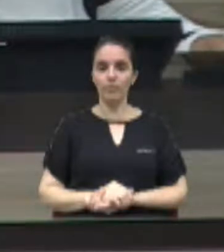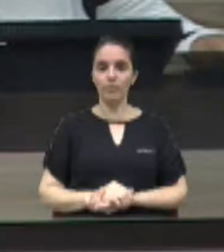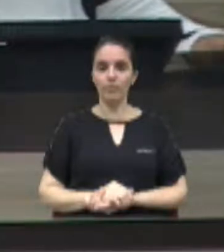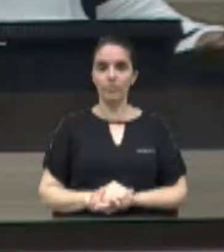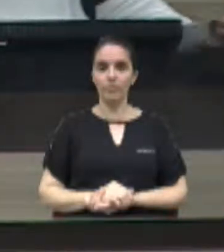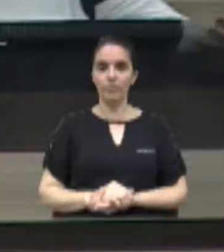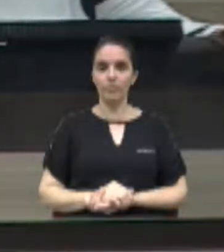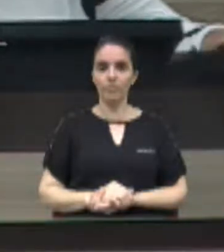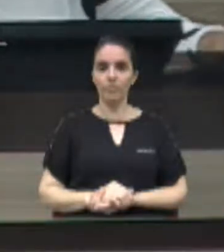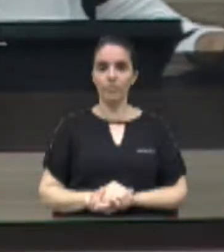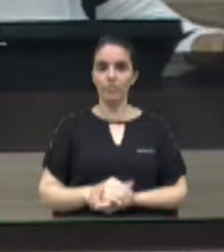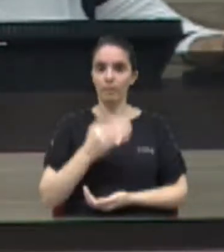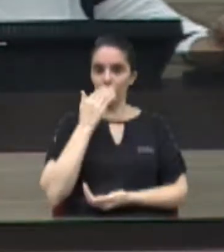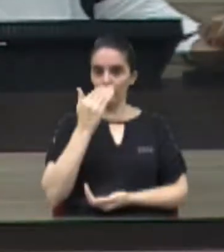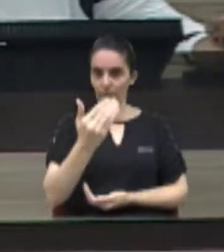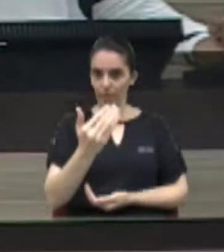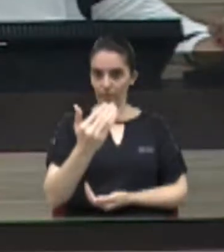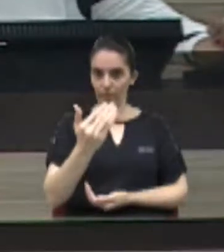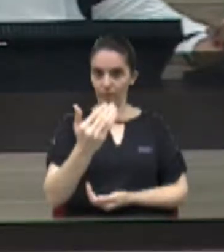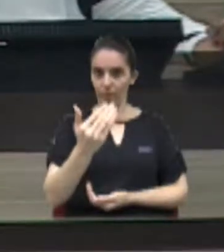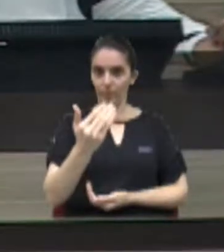Com esse requerimento,